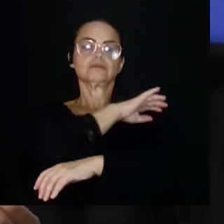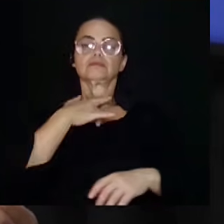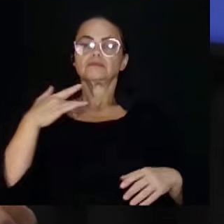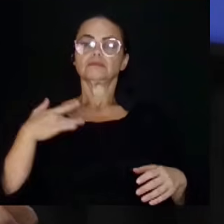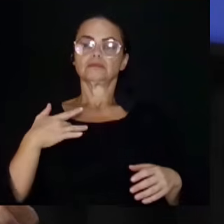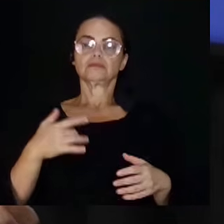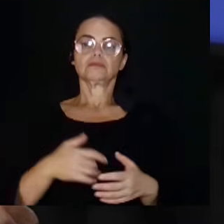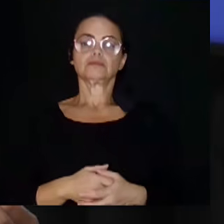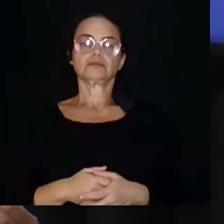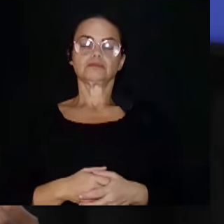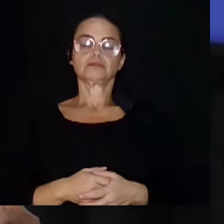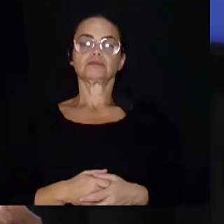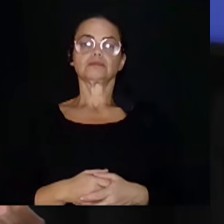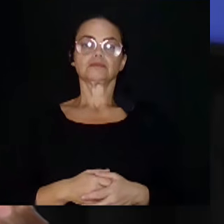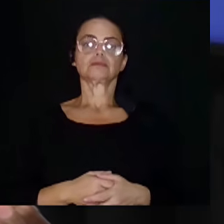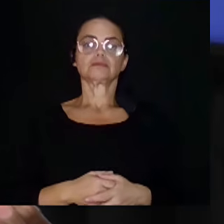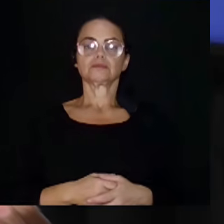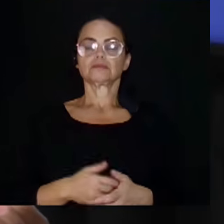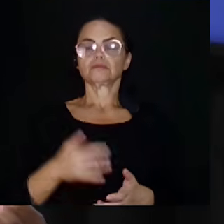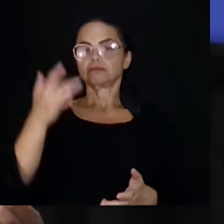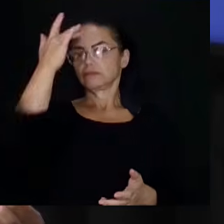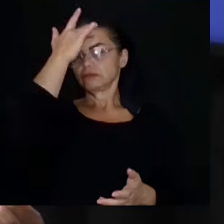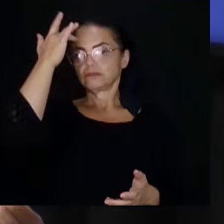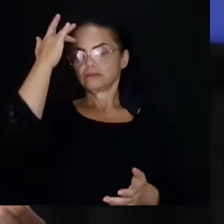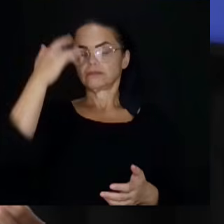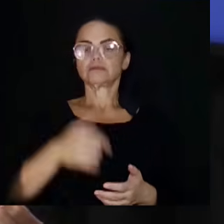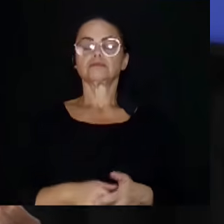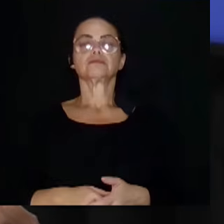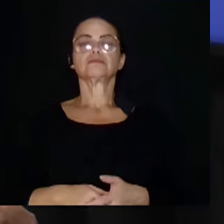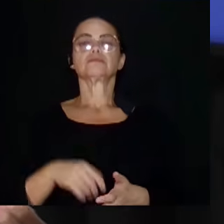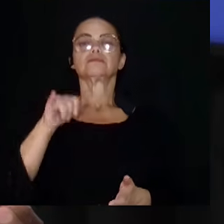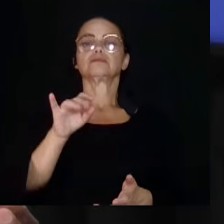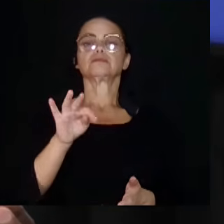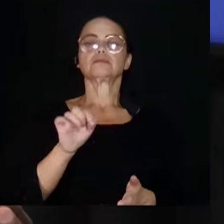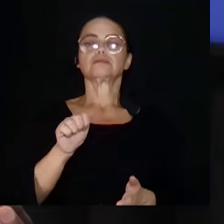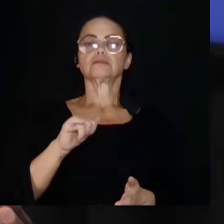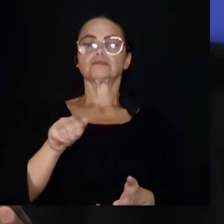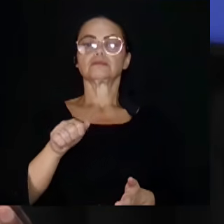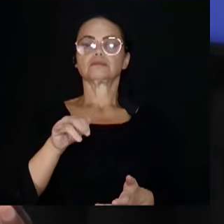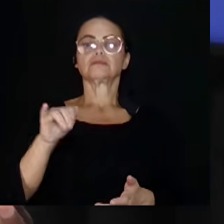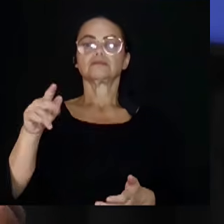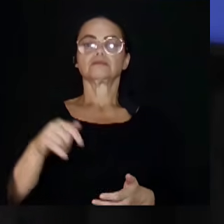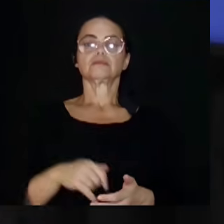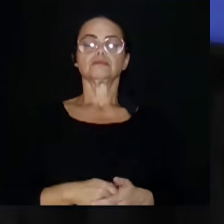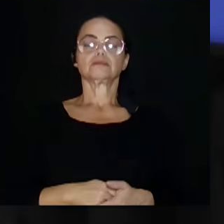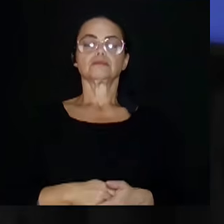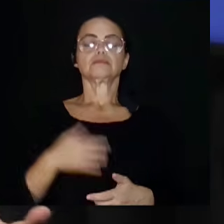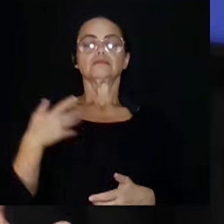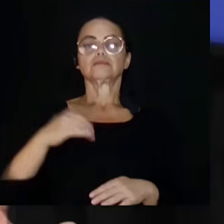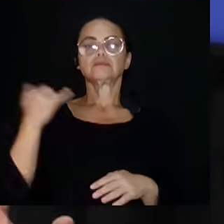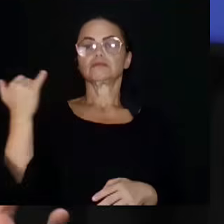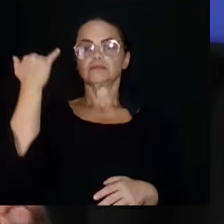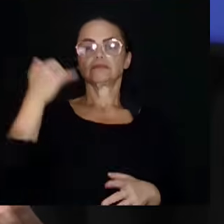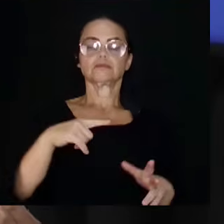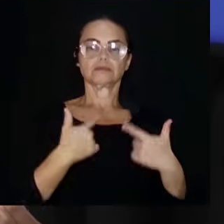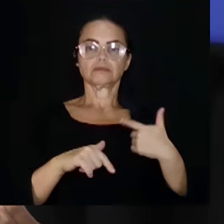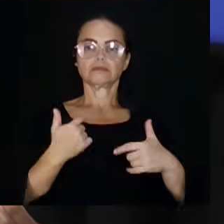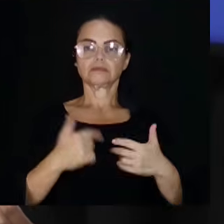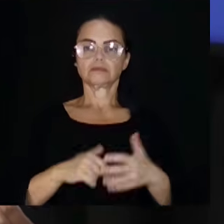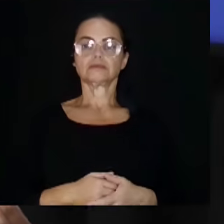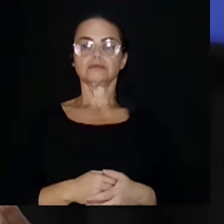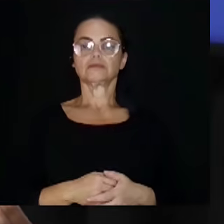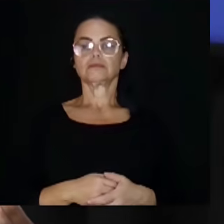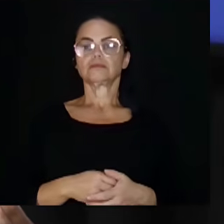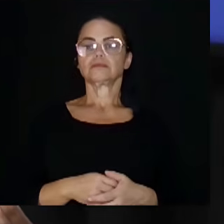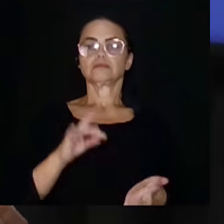do Itajaí. E eu quero saber, o que tem de mais importante nesse trabalho? O que você faz exatamente nesse